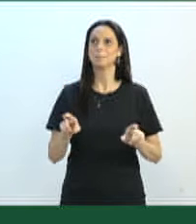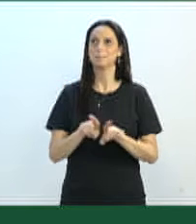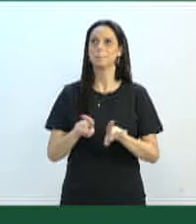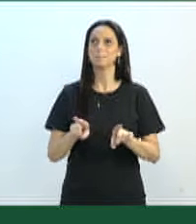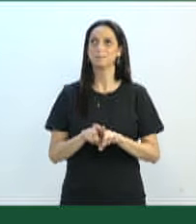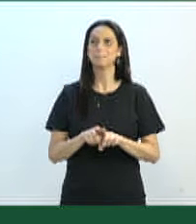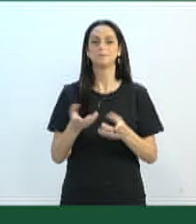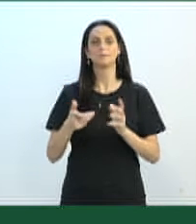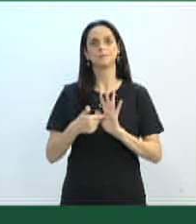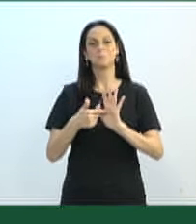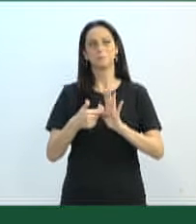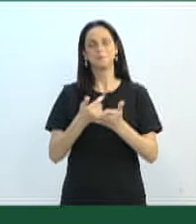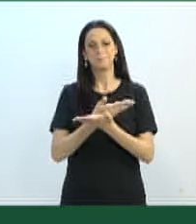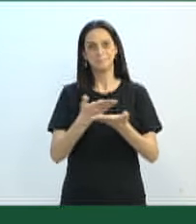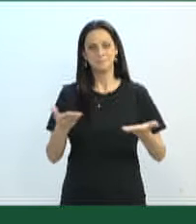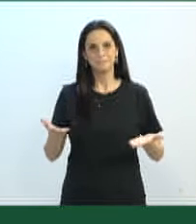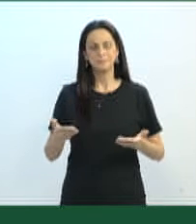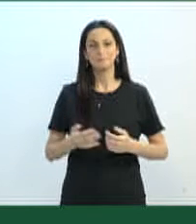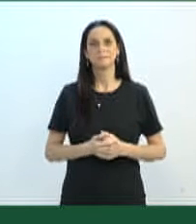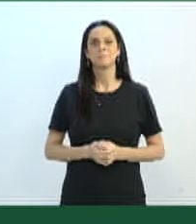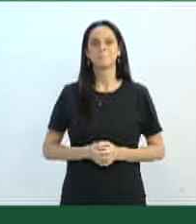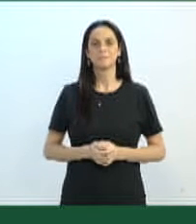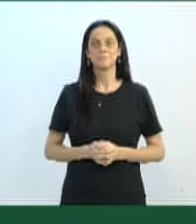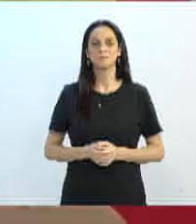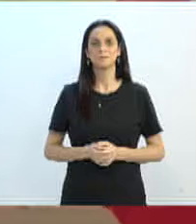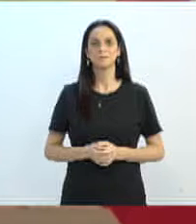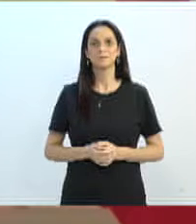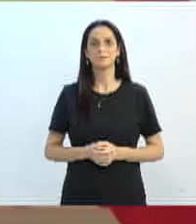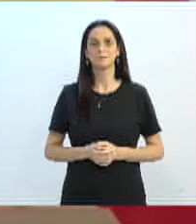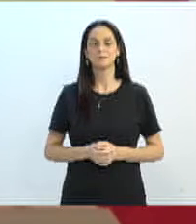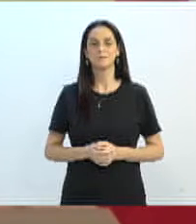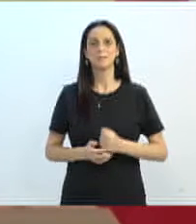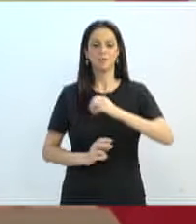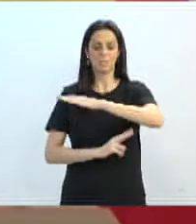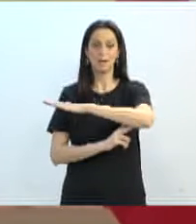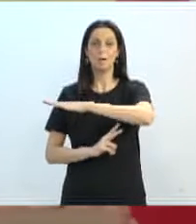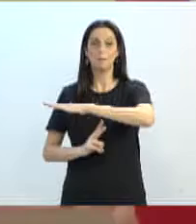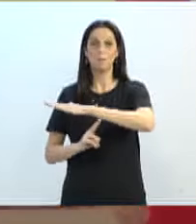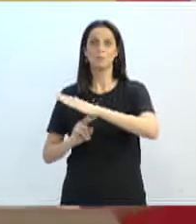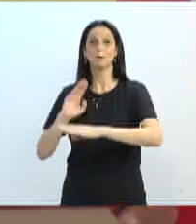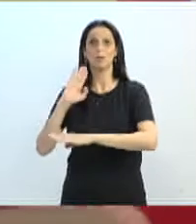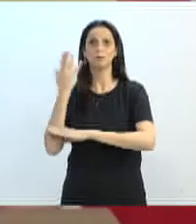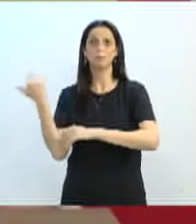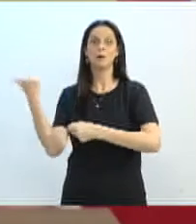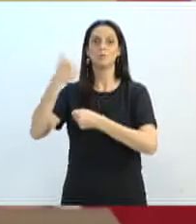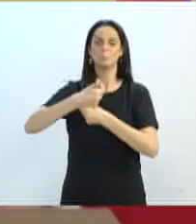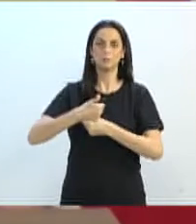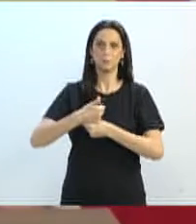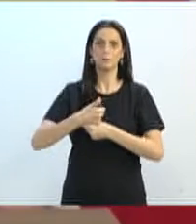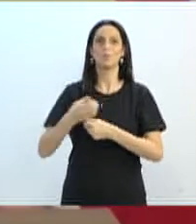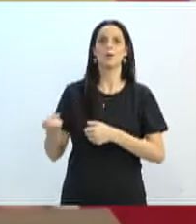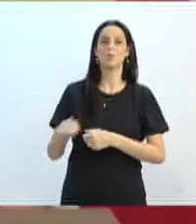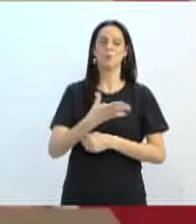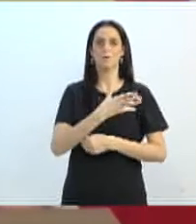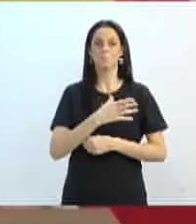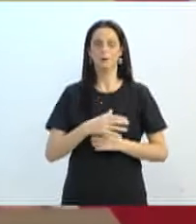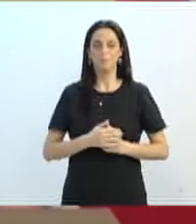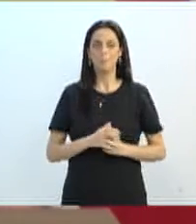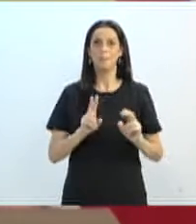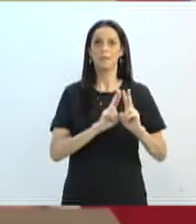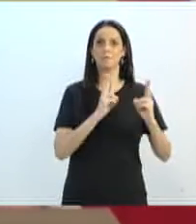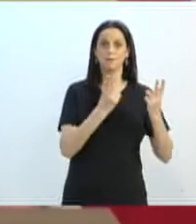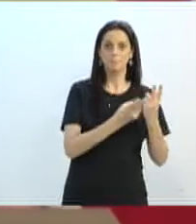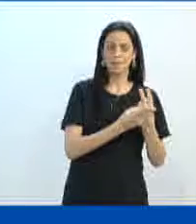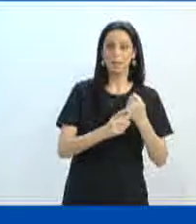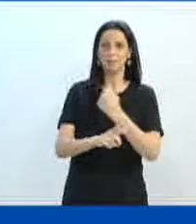que eu trago aqui foi a substituição da ponte de madeira lá da galeria Ligação Velho Garcia, lá no final da rua Antônio